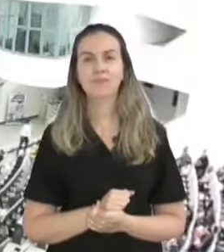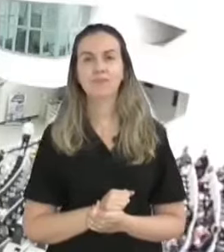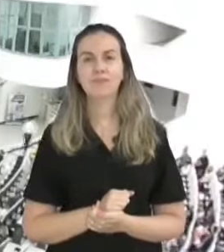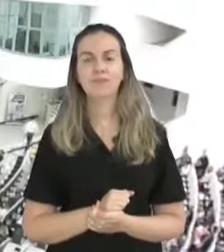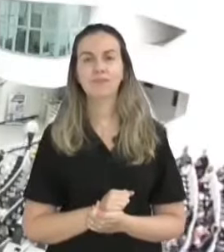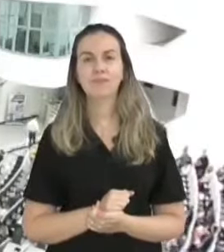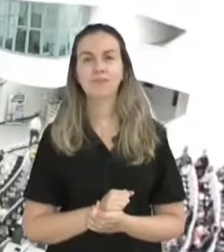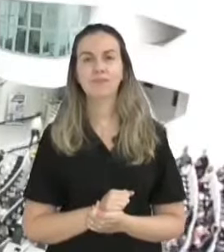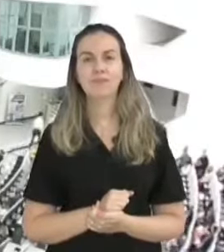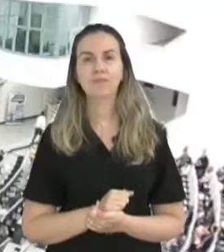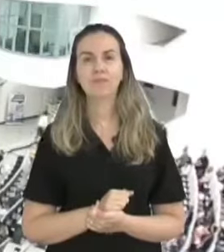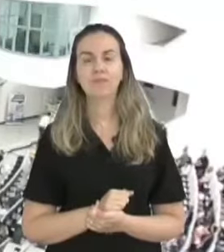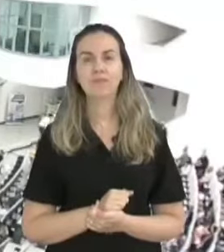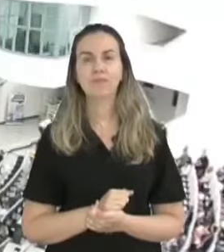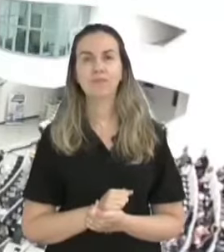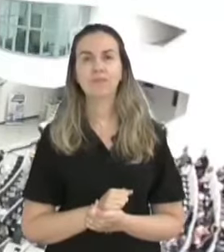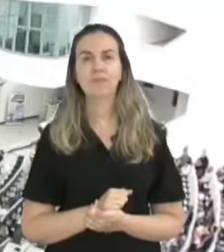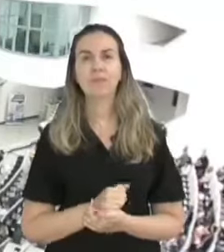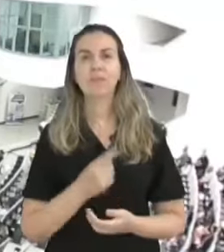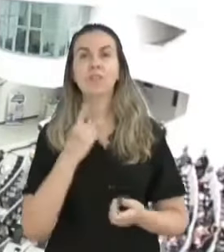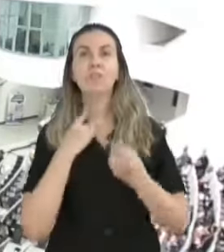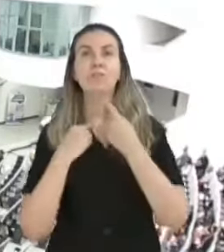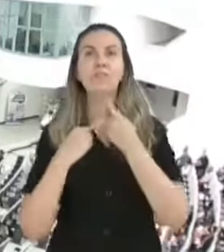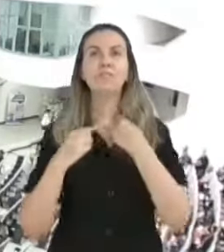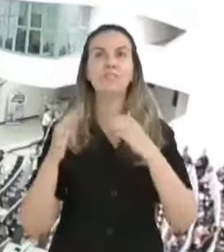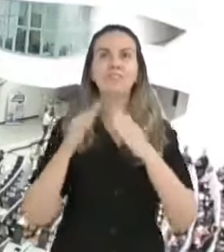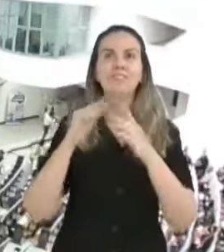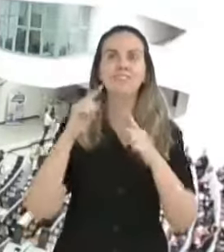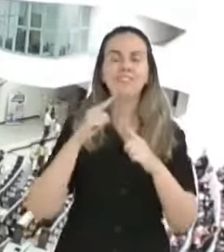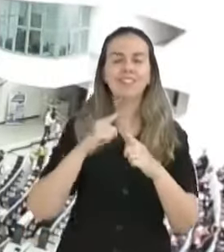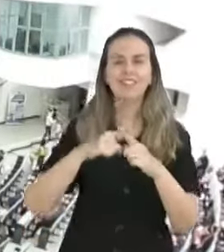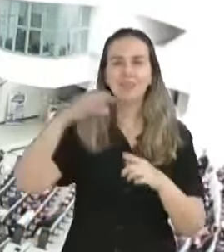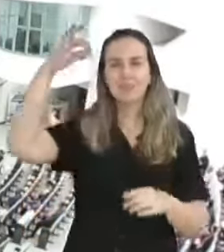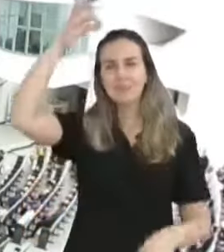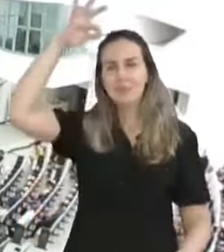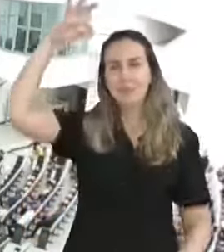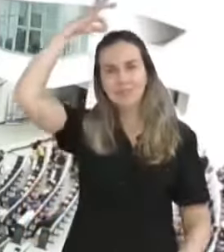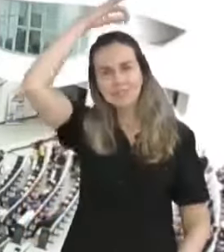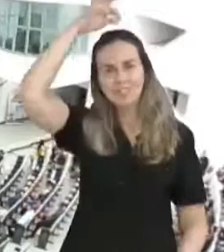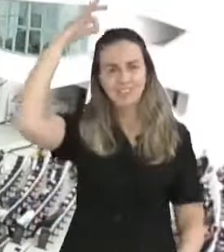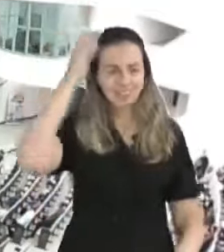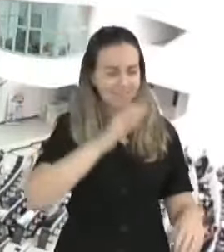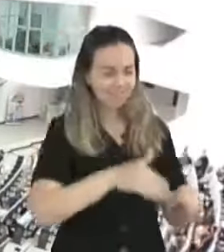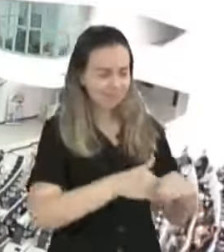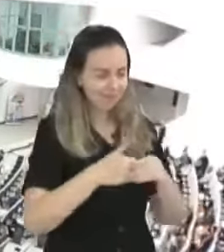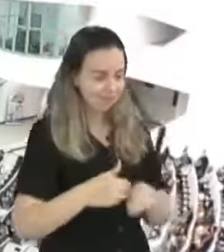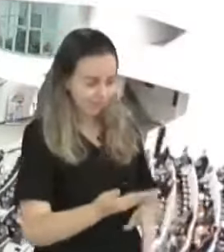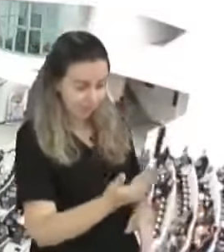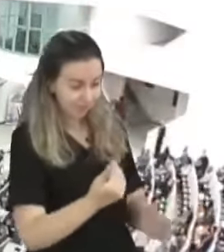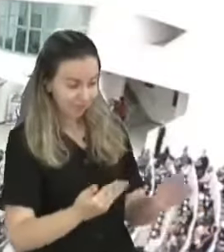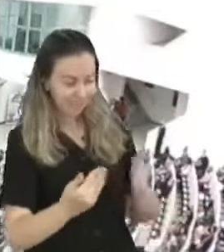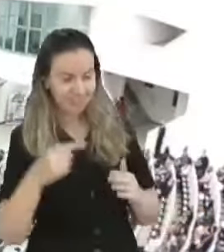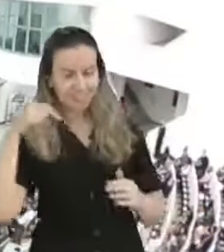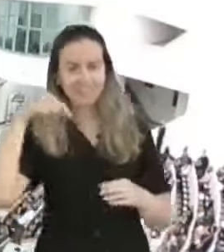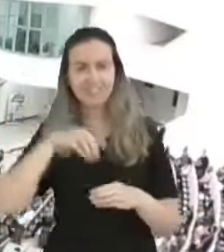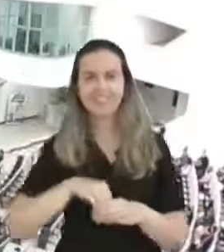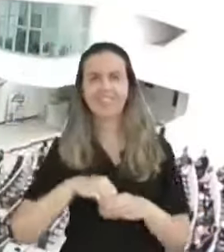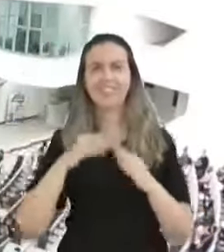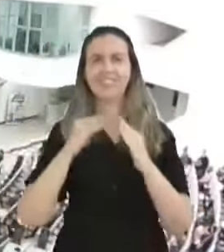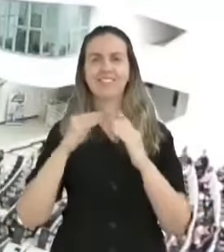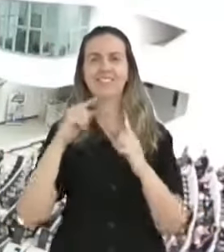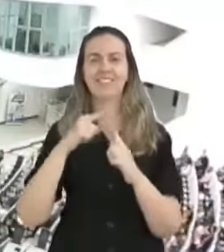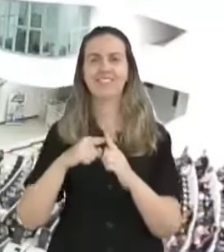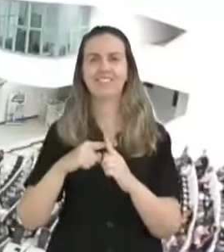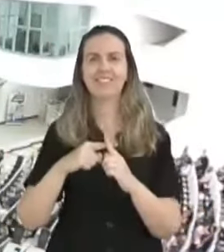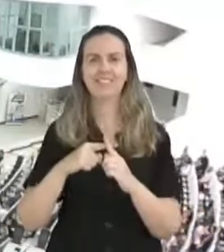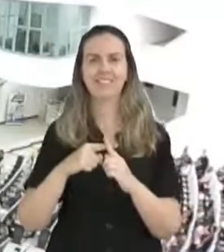desejo de ir ao templo é o Espírito Santo, porque ele impeliu Simeão ao templo.